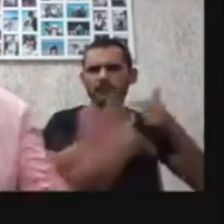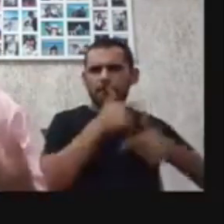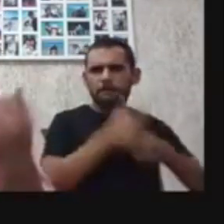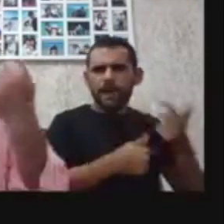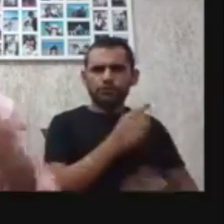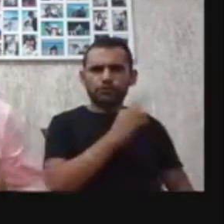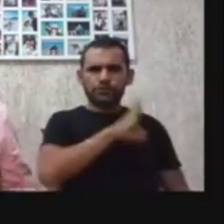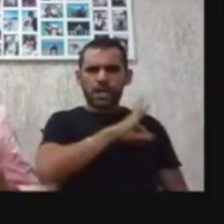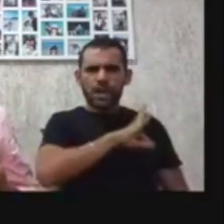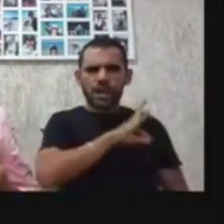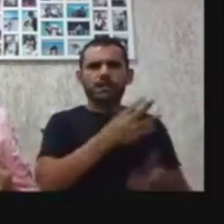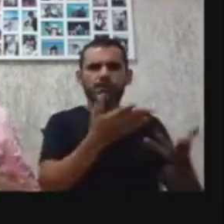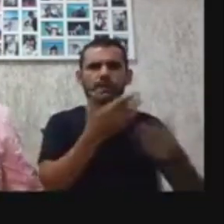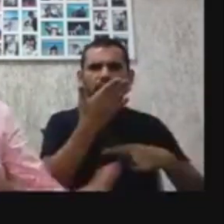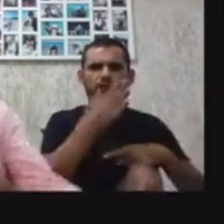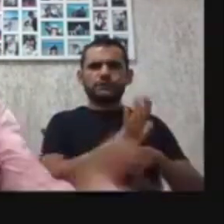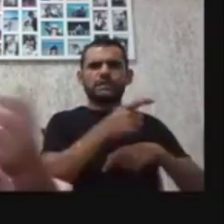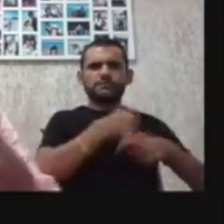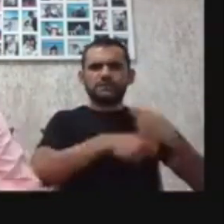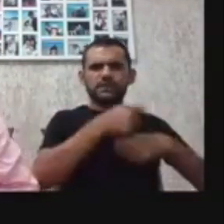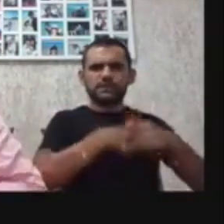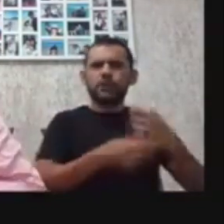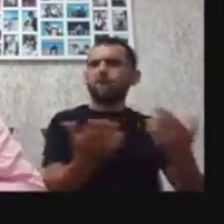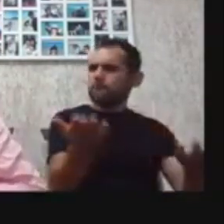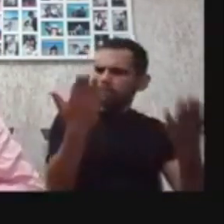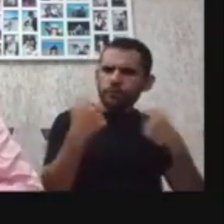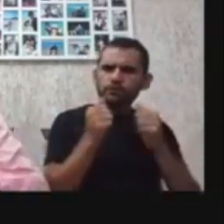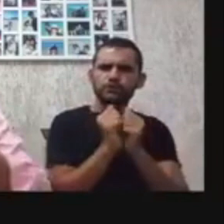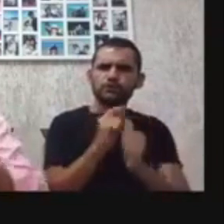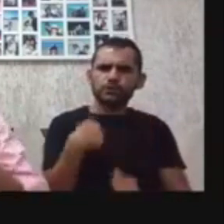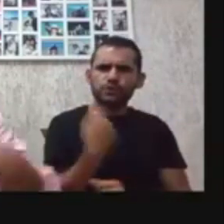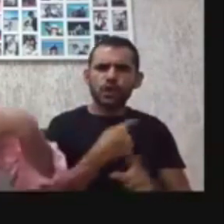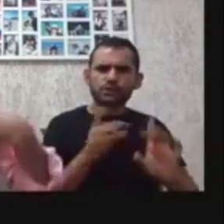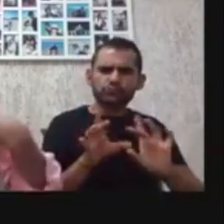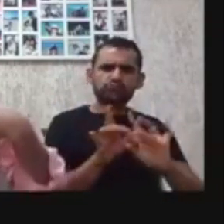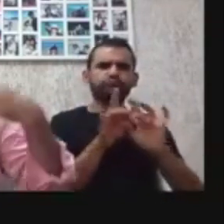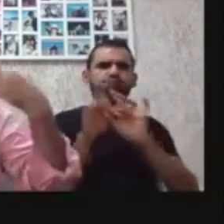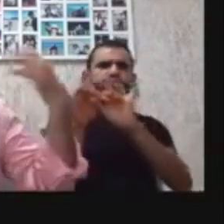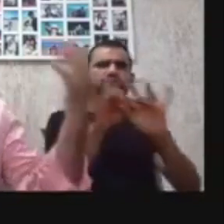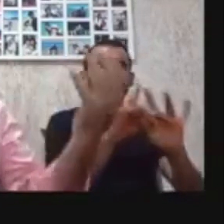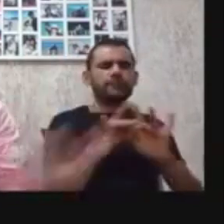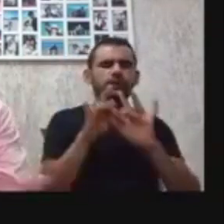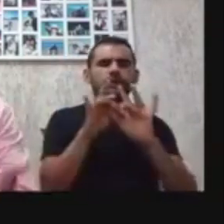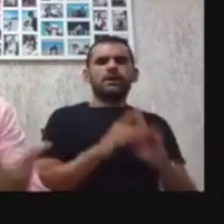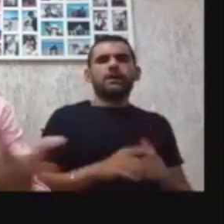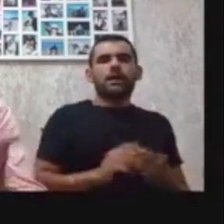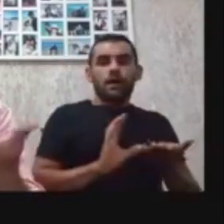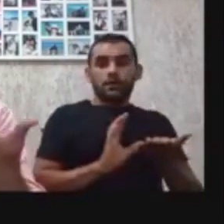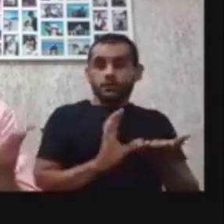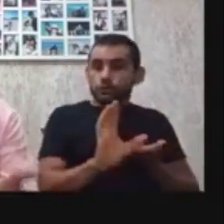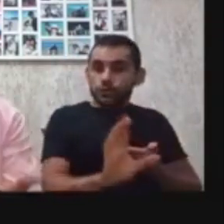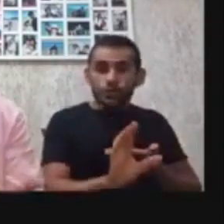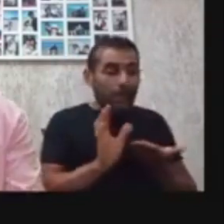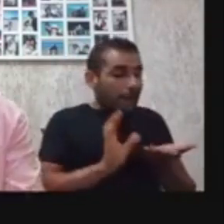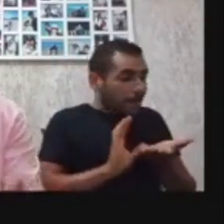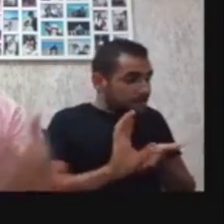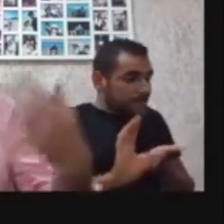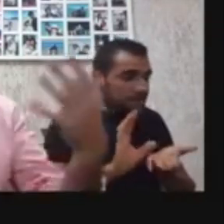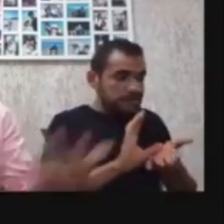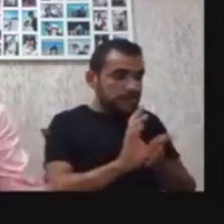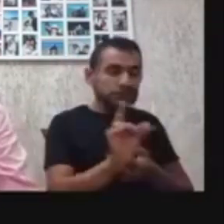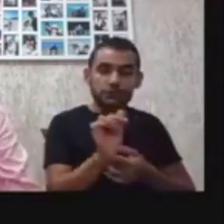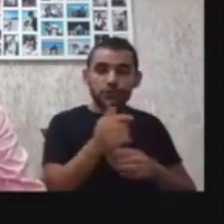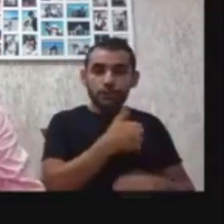Esse povo quer ajudar a administração. Vamos trazer esse povo para junto da gente, para a gente poder não gastar, despender recursos